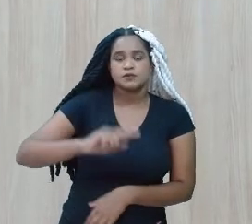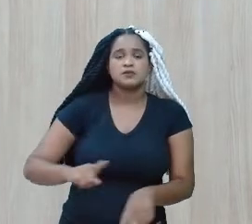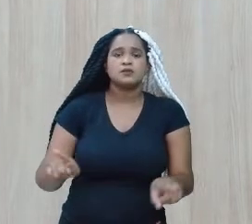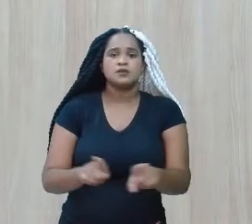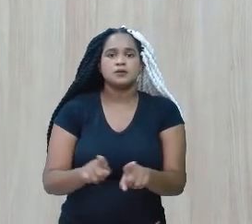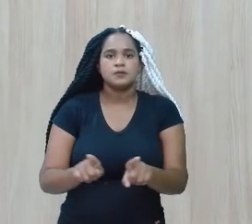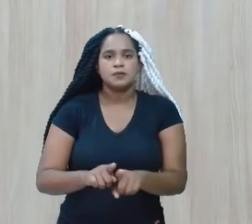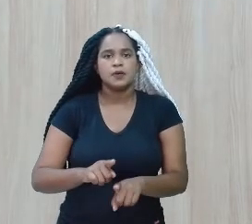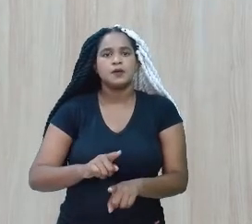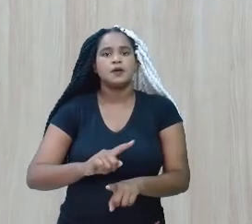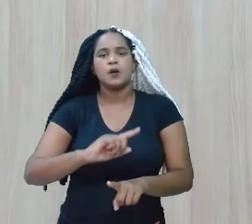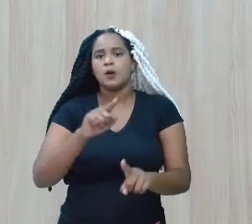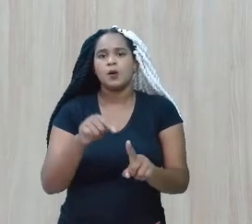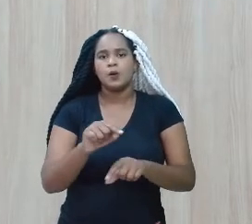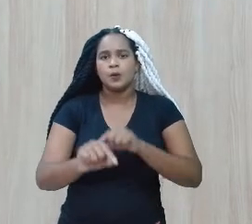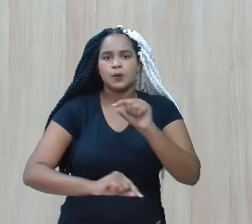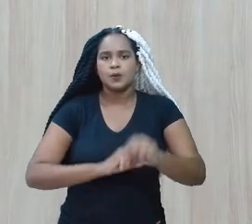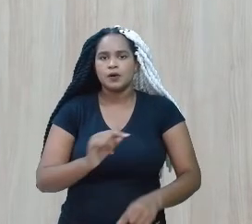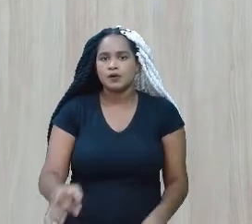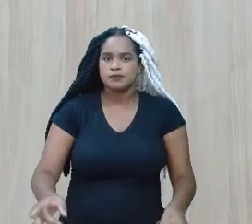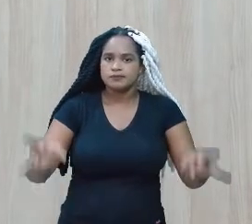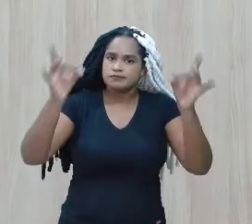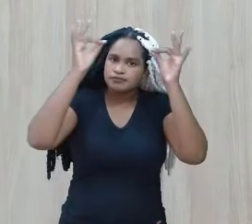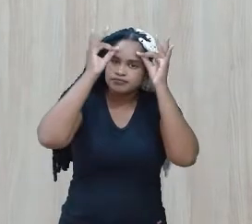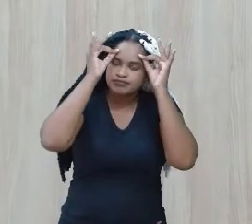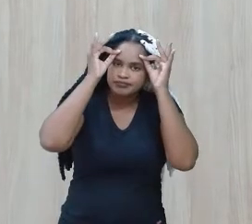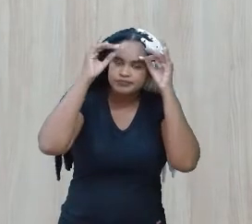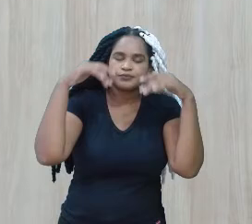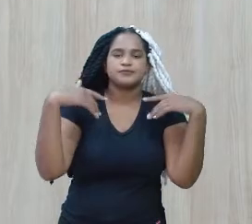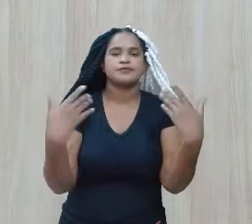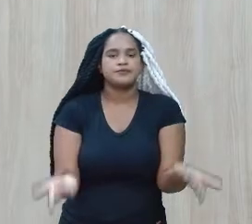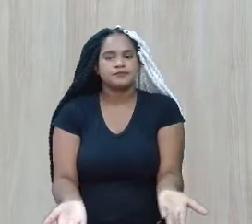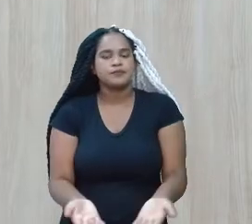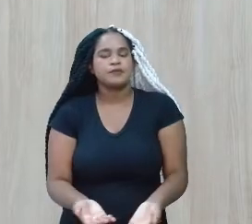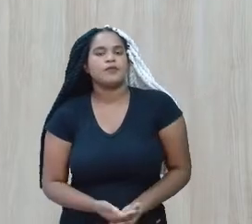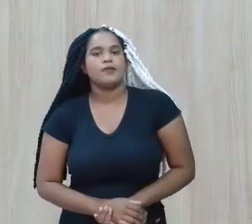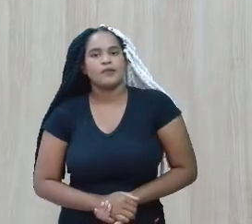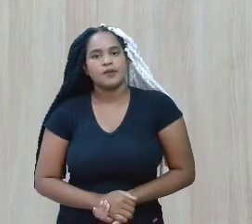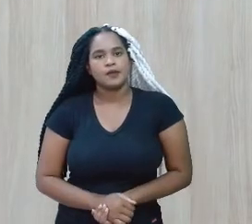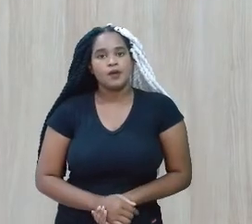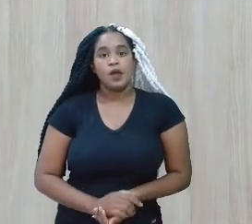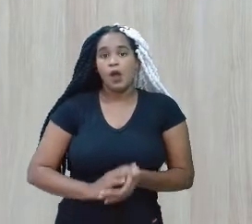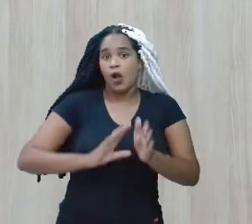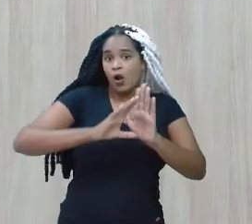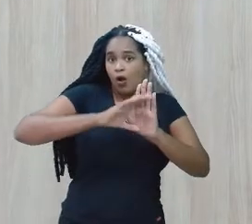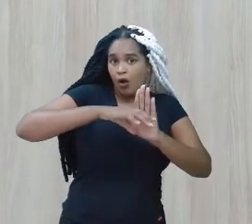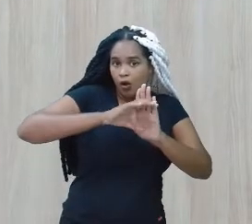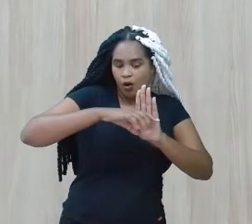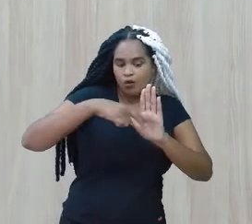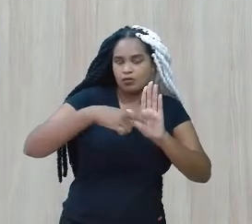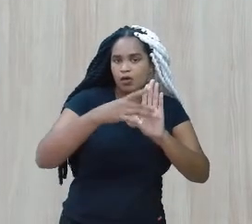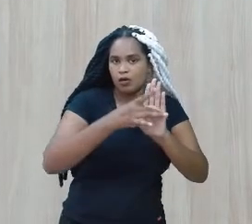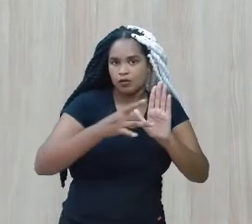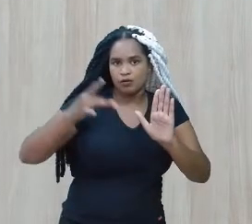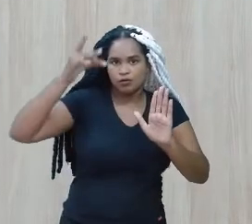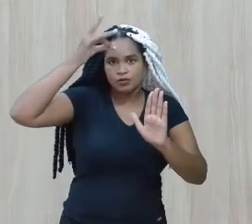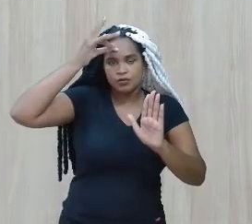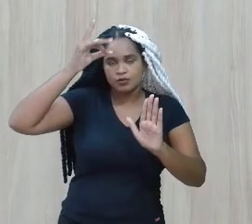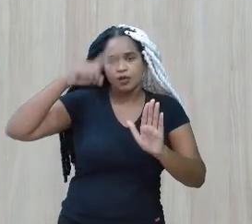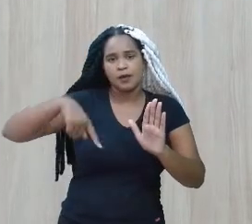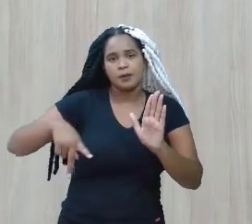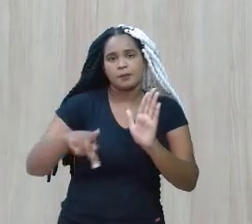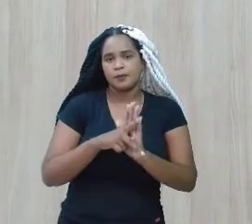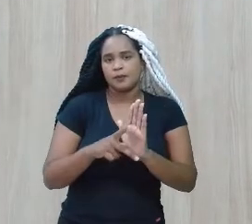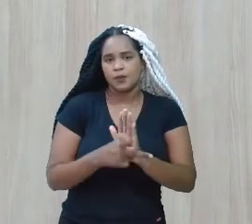este conteúdo na nossa mente, não é? Esse conteúdo ele faz parte do nosso